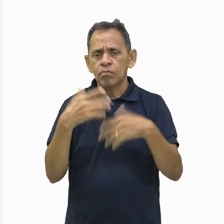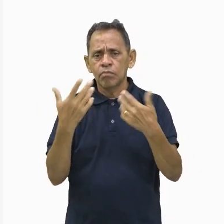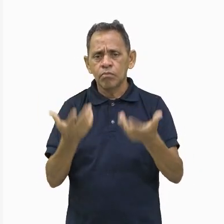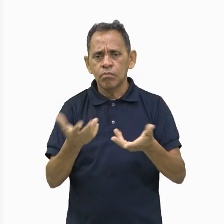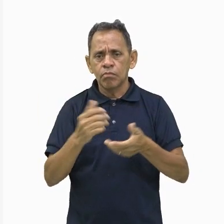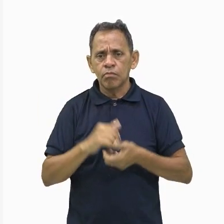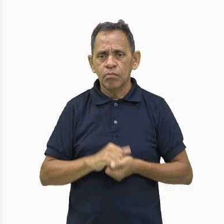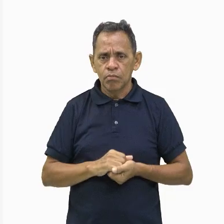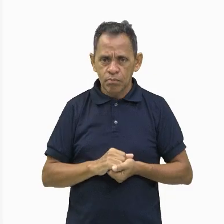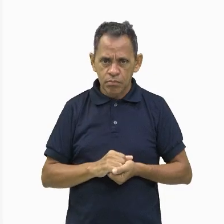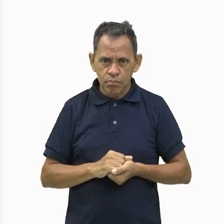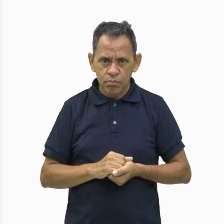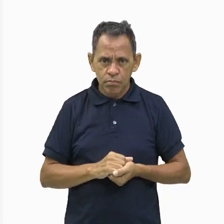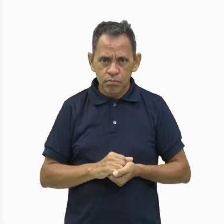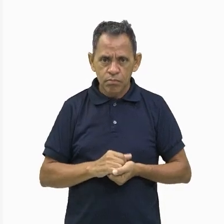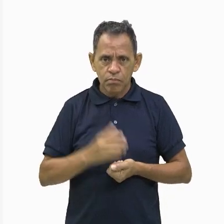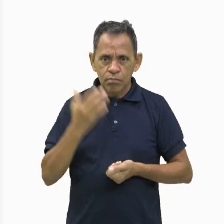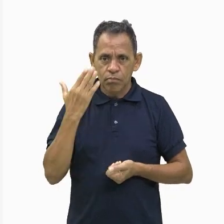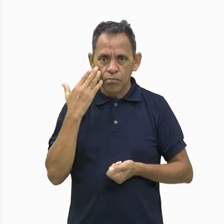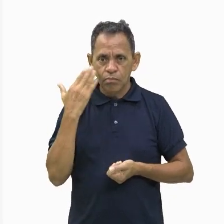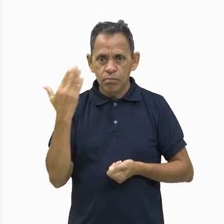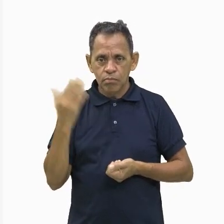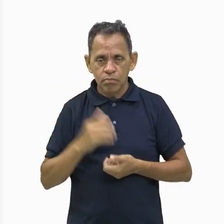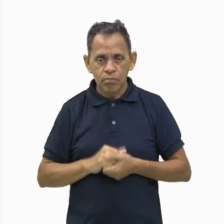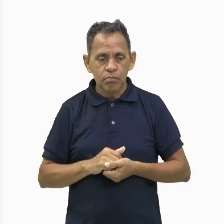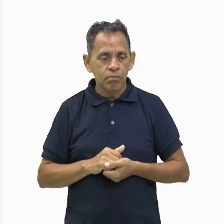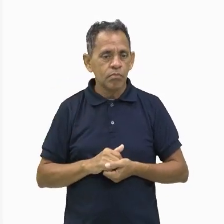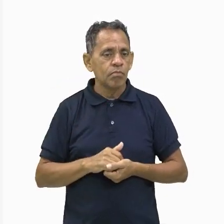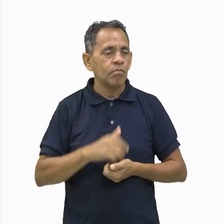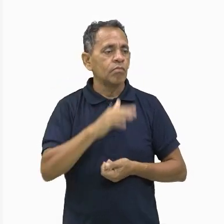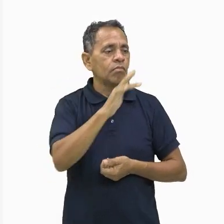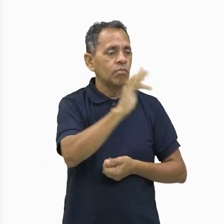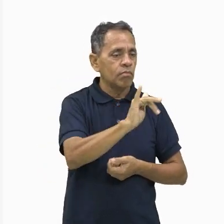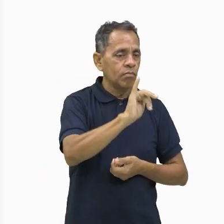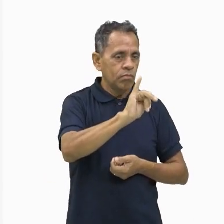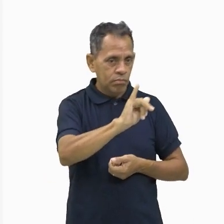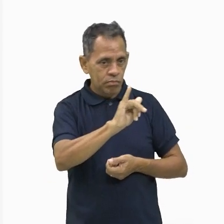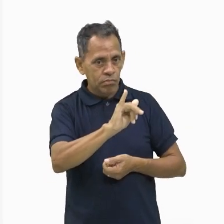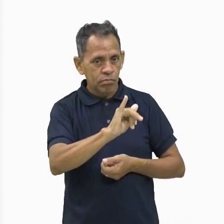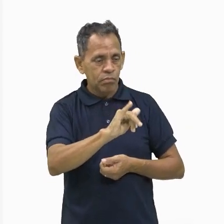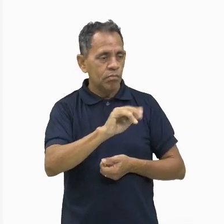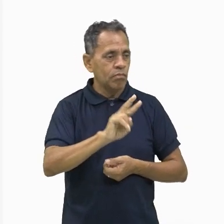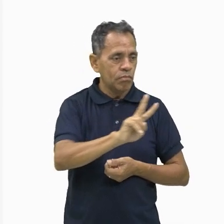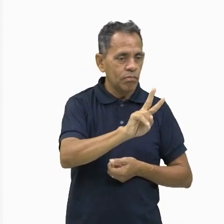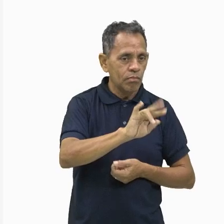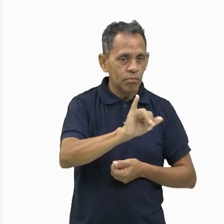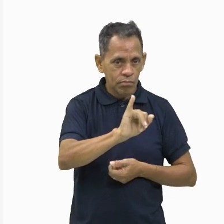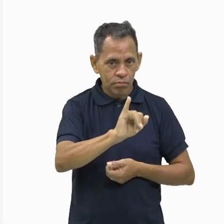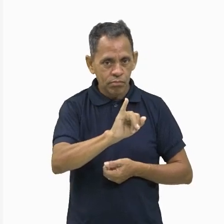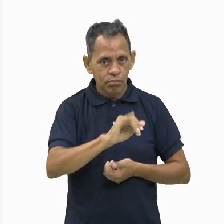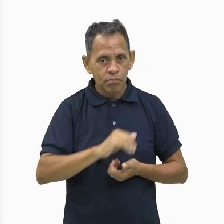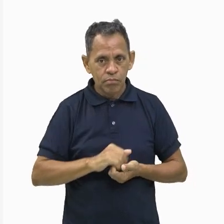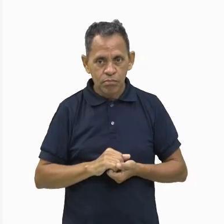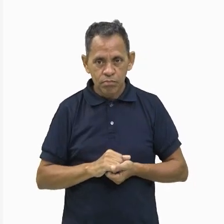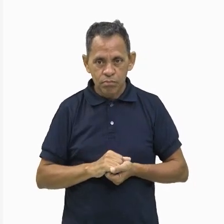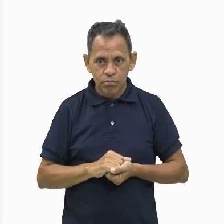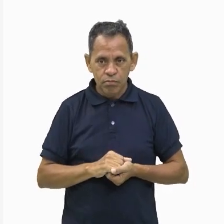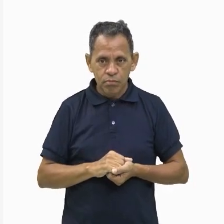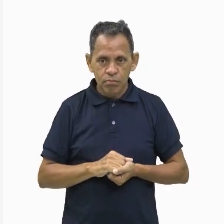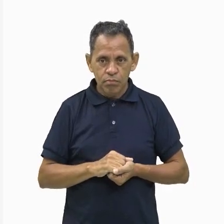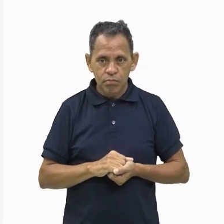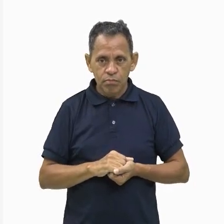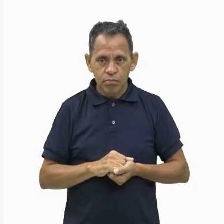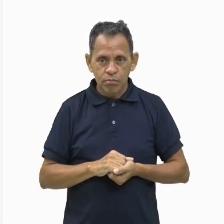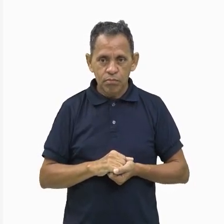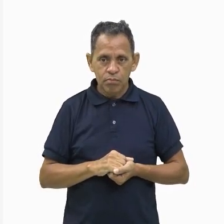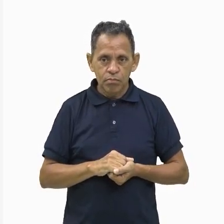final, ó, faz assim, ó. Pede o valor inicial. Quanto era mesmo o valor inicial? Vai na nossa questão. Aqui, ó. O valor